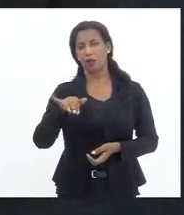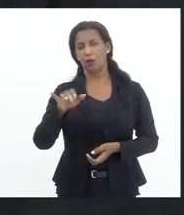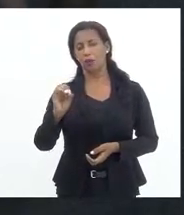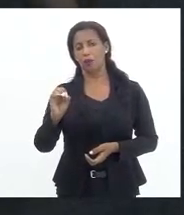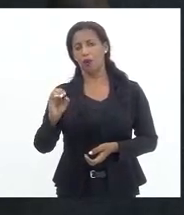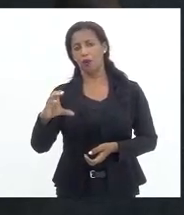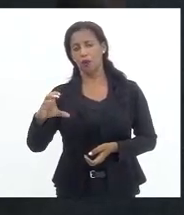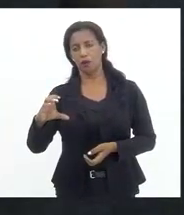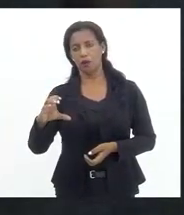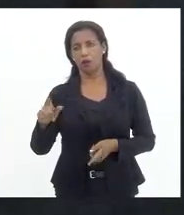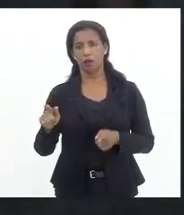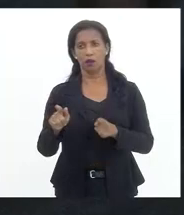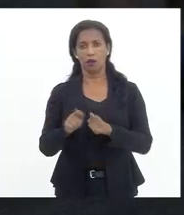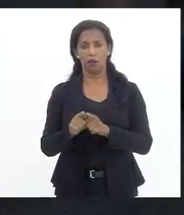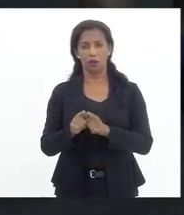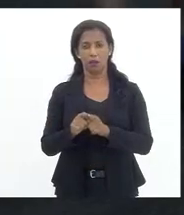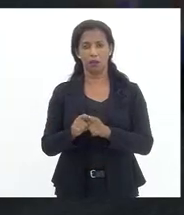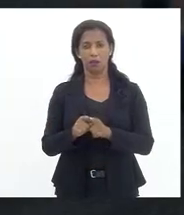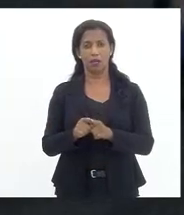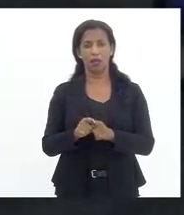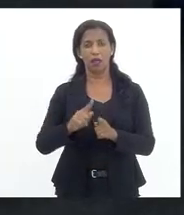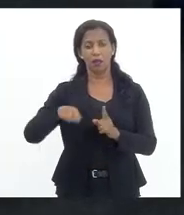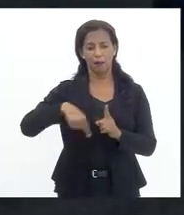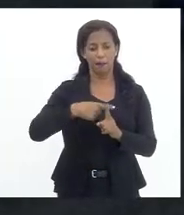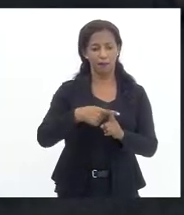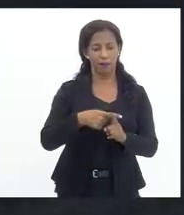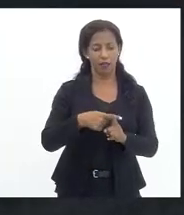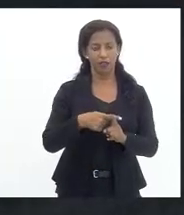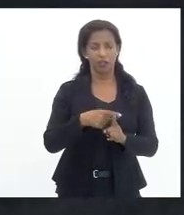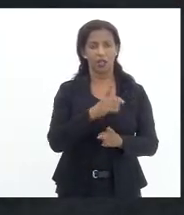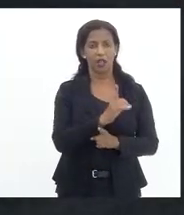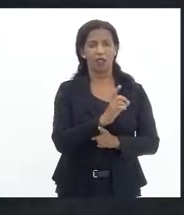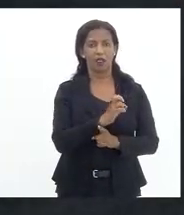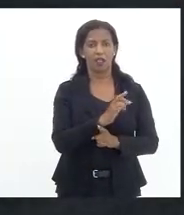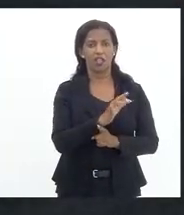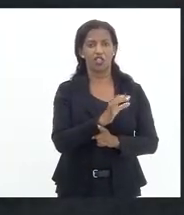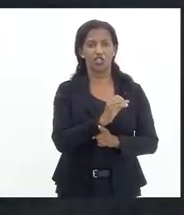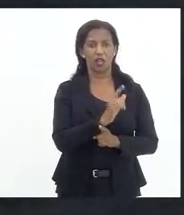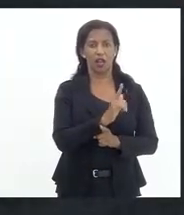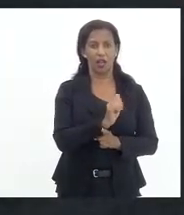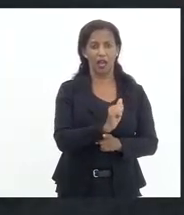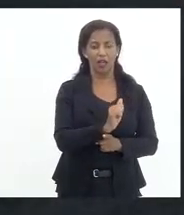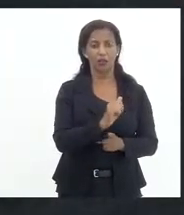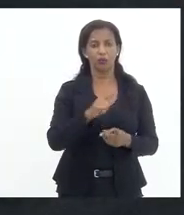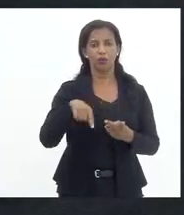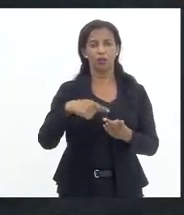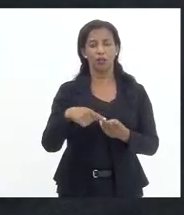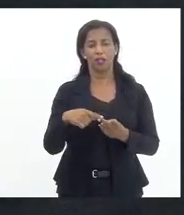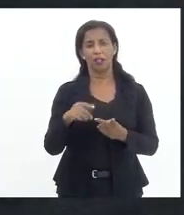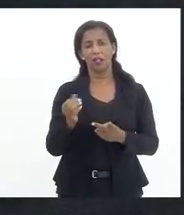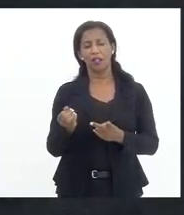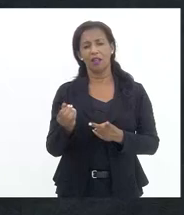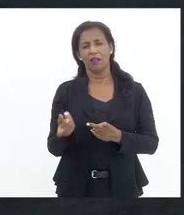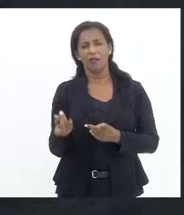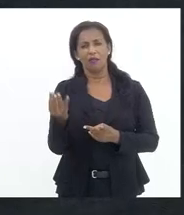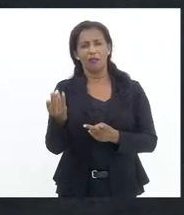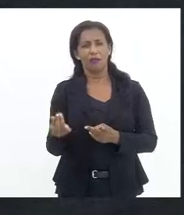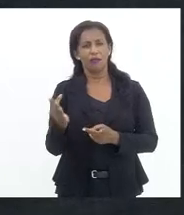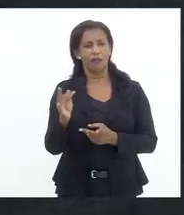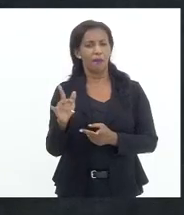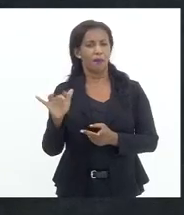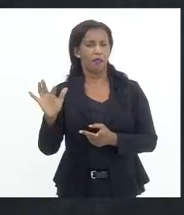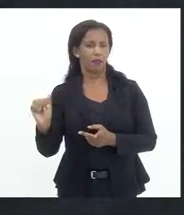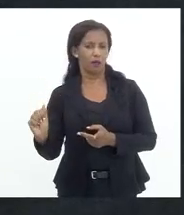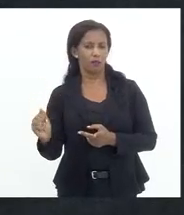assinatava destilados e fermentados, né? E vinho é um fermentado. Razão pela